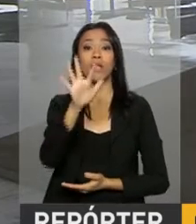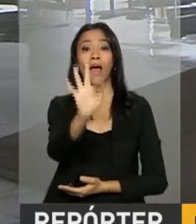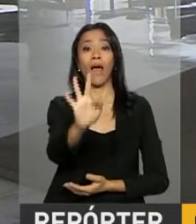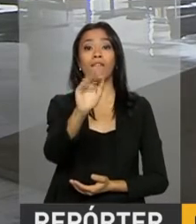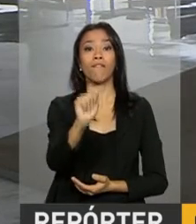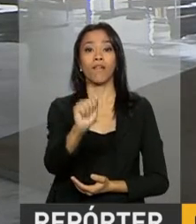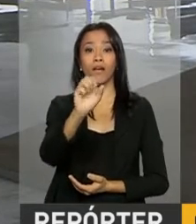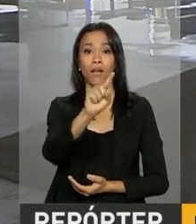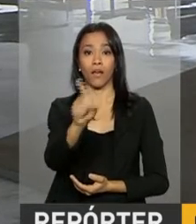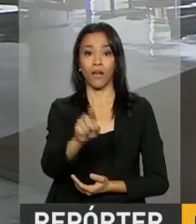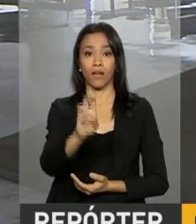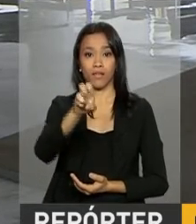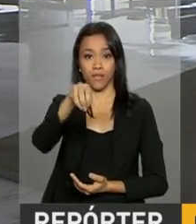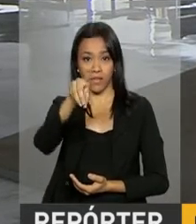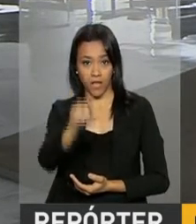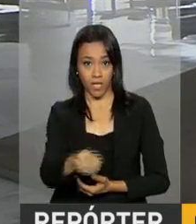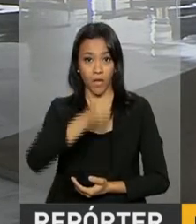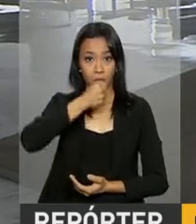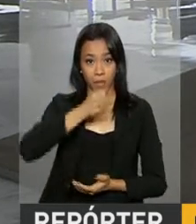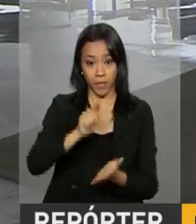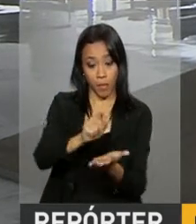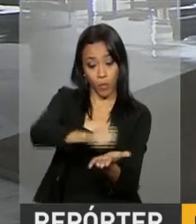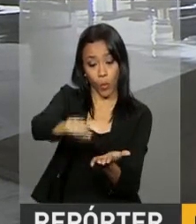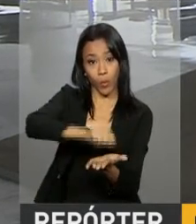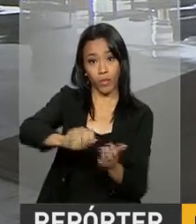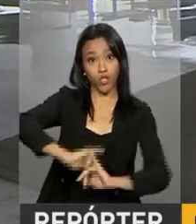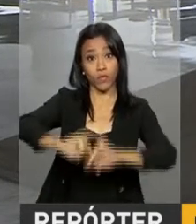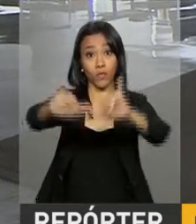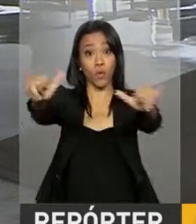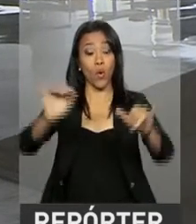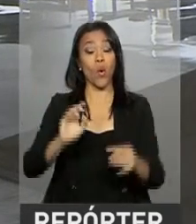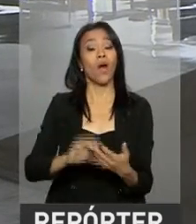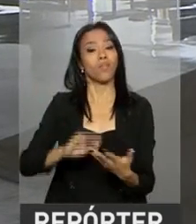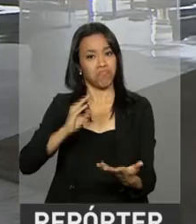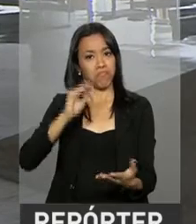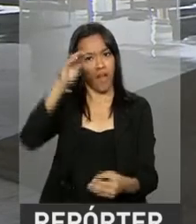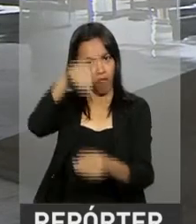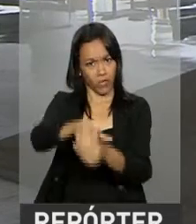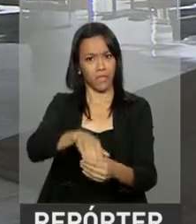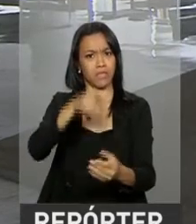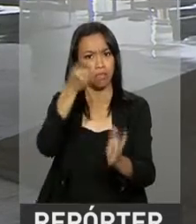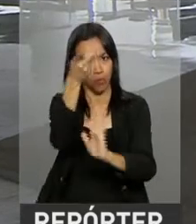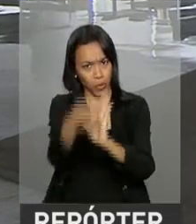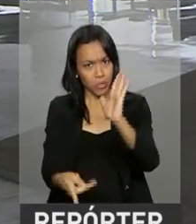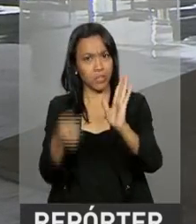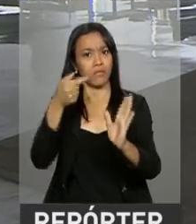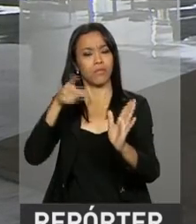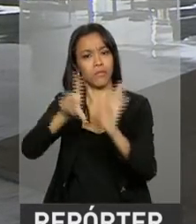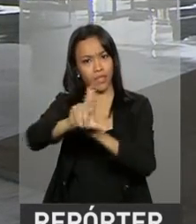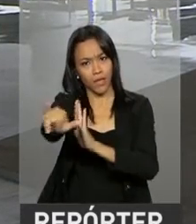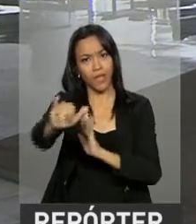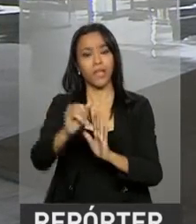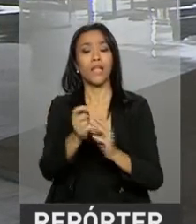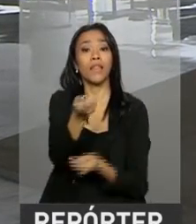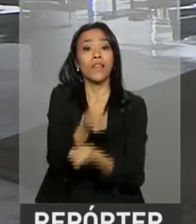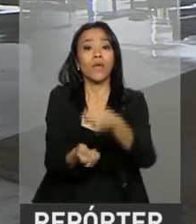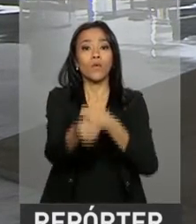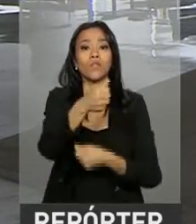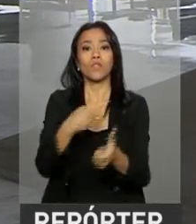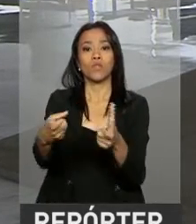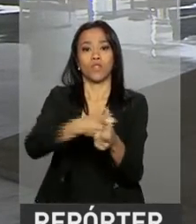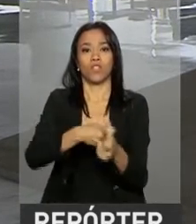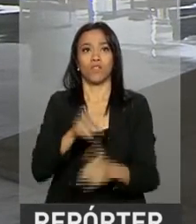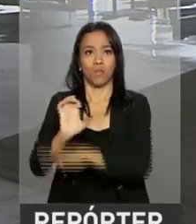por meio de nota divulgada à imprensa o resultado dessa votação do projeto de lei sobre o negócio são das dívidas dos estados com a união